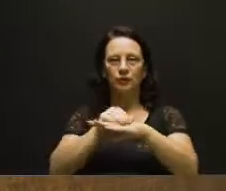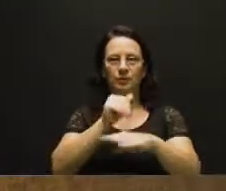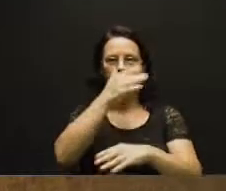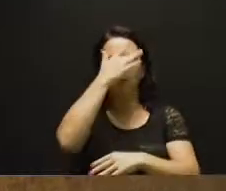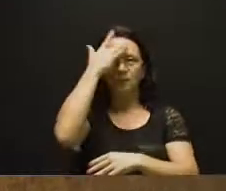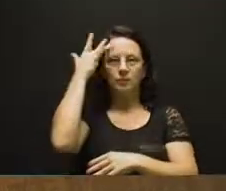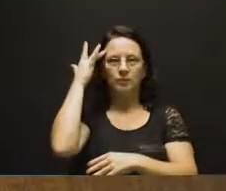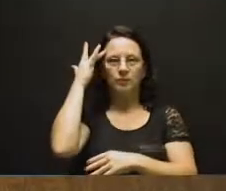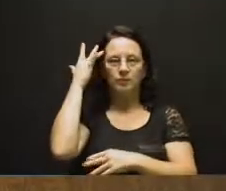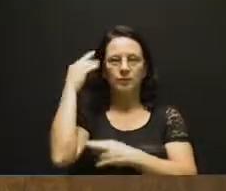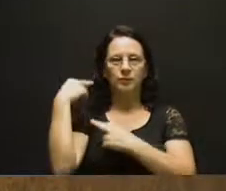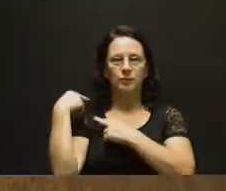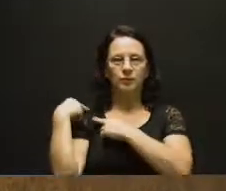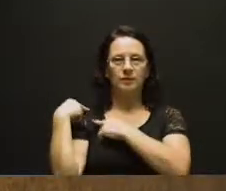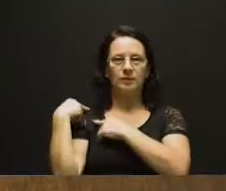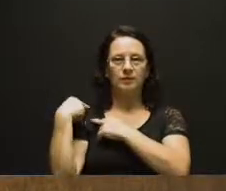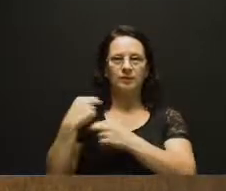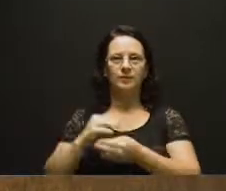autoridades